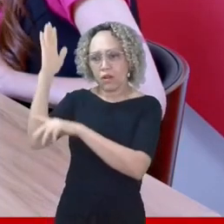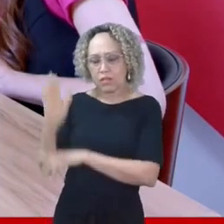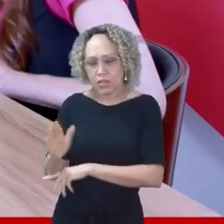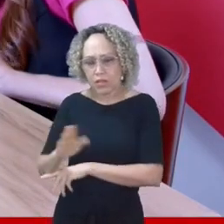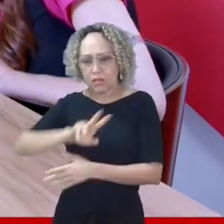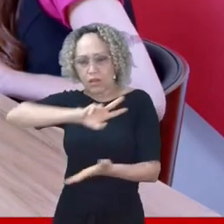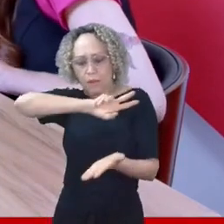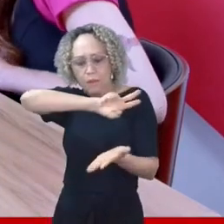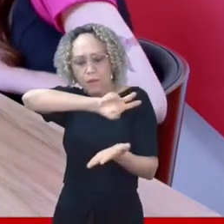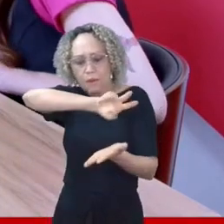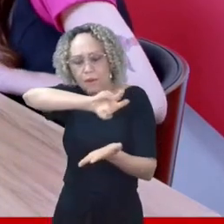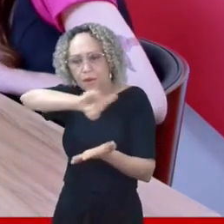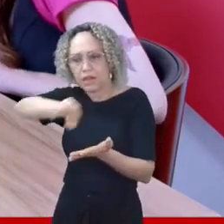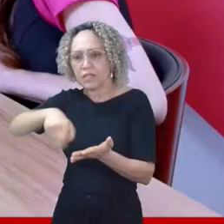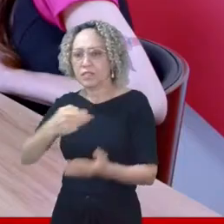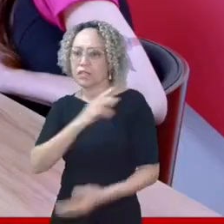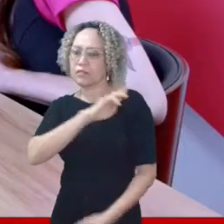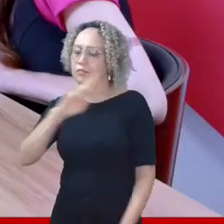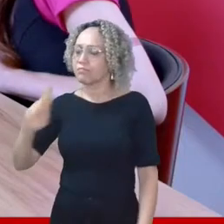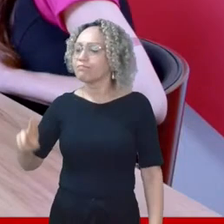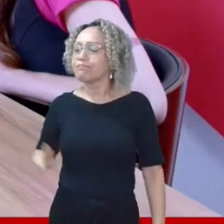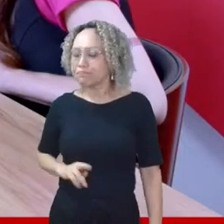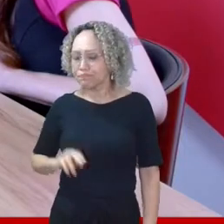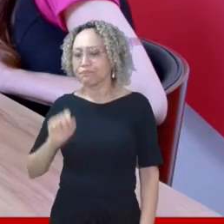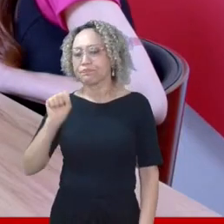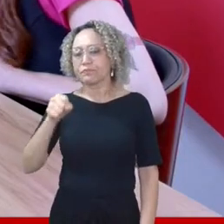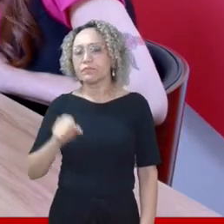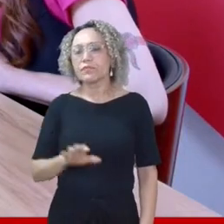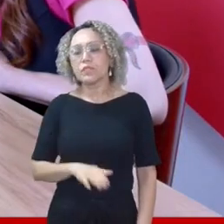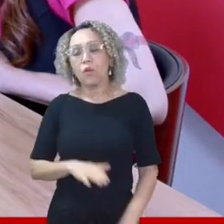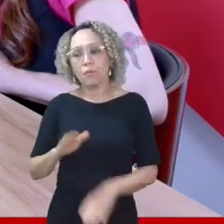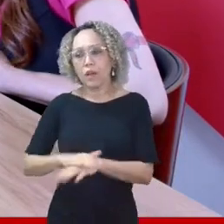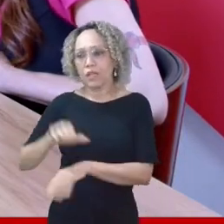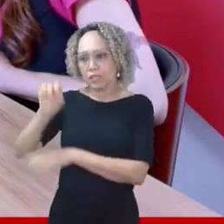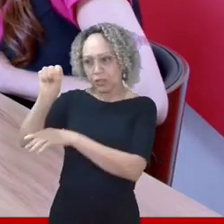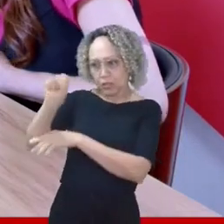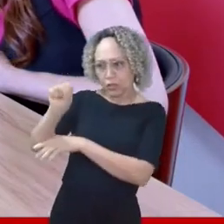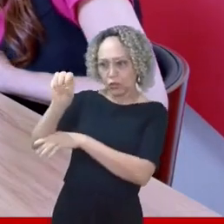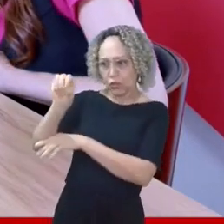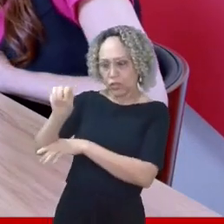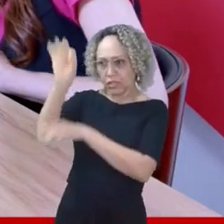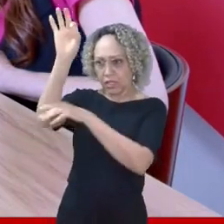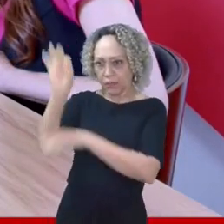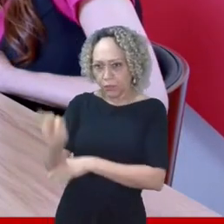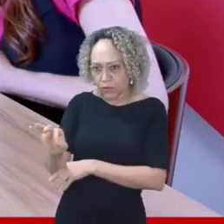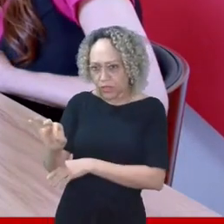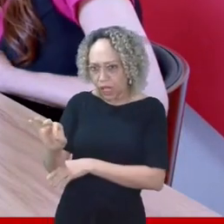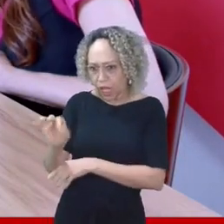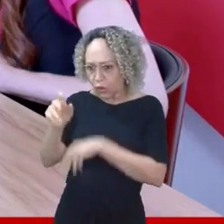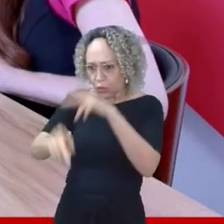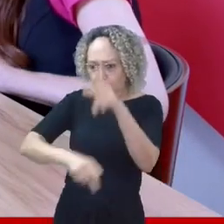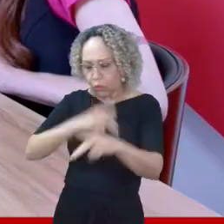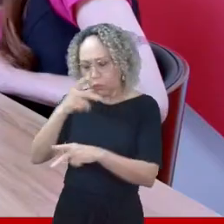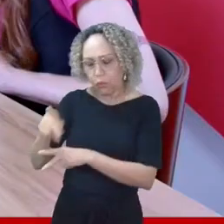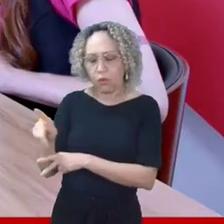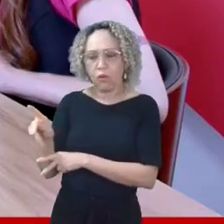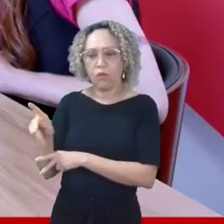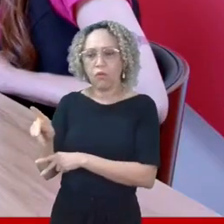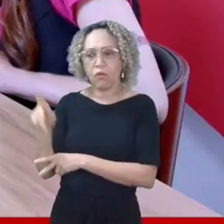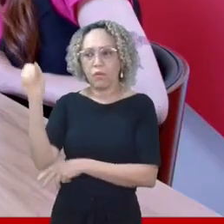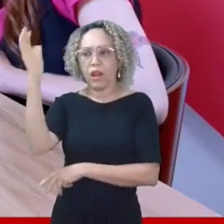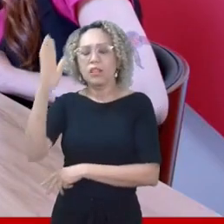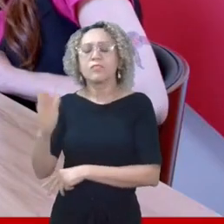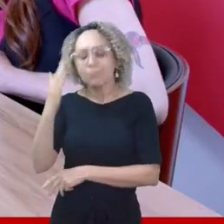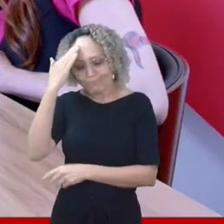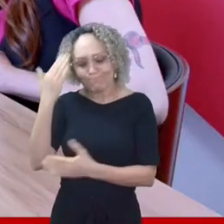diversidade. Certo. E mais de 80% da população brasileira tem alguma crença, seja ela qual for. Como